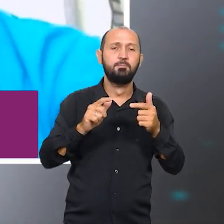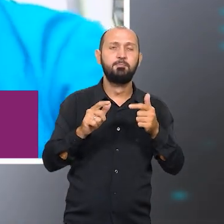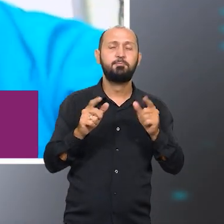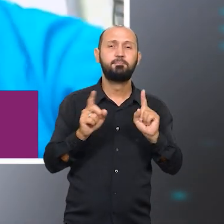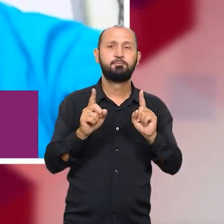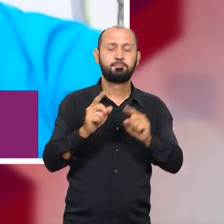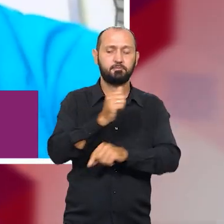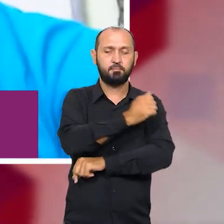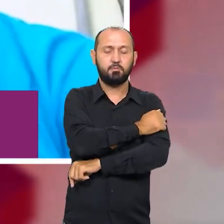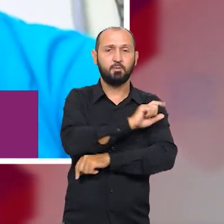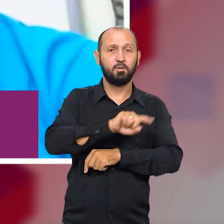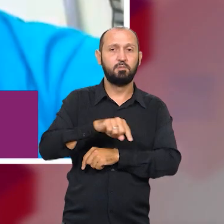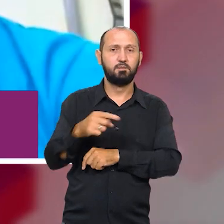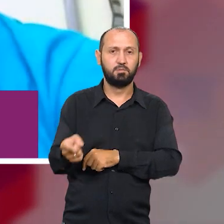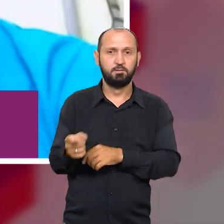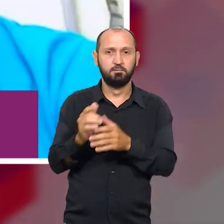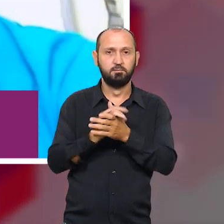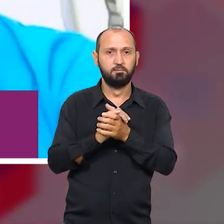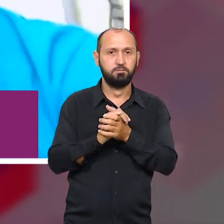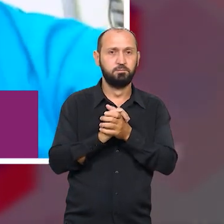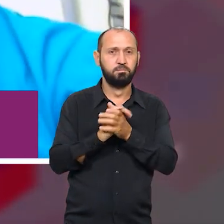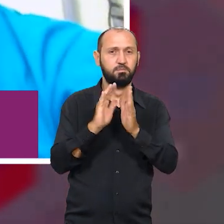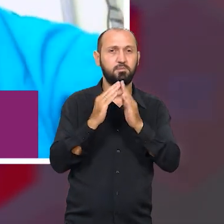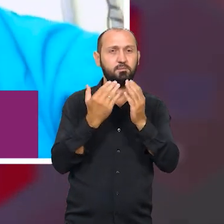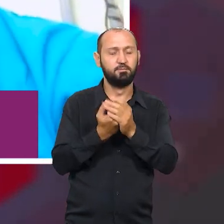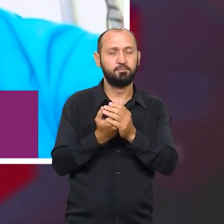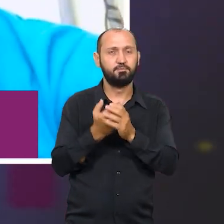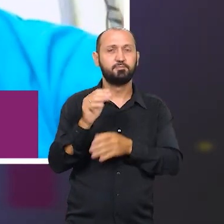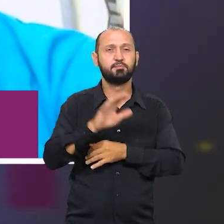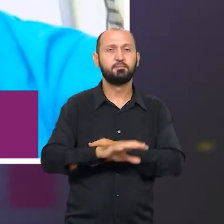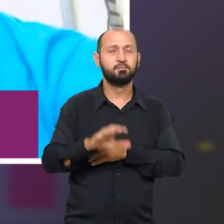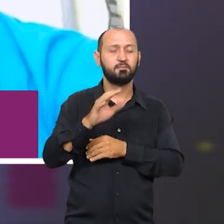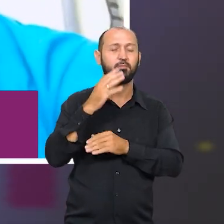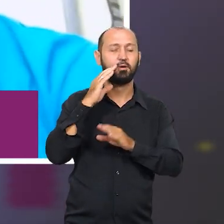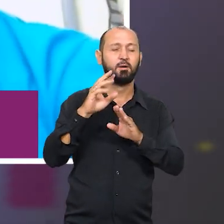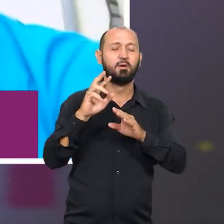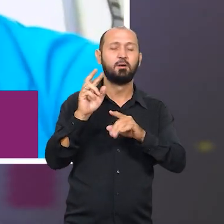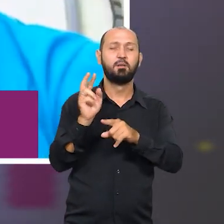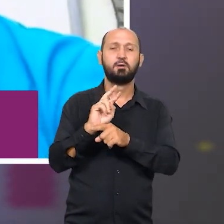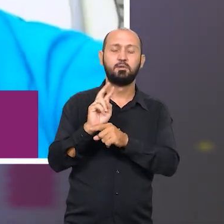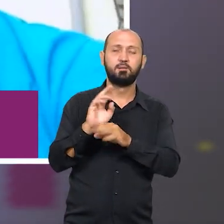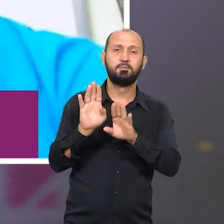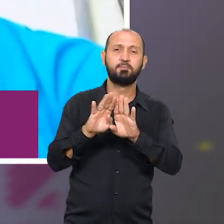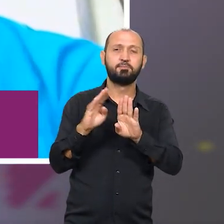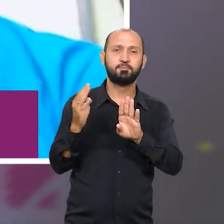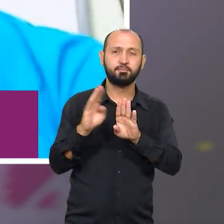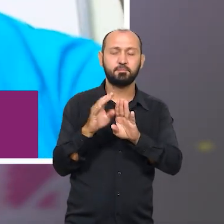ele é aluno da escola inteira. Então, desde o porteiro, desde da